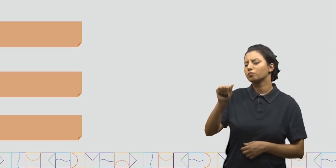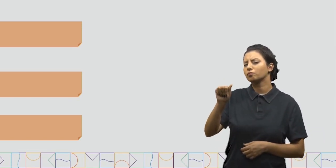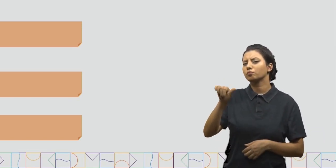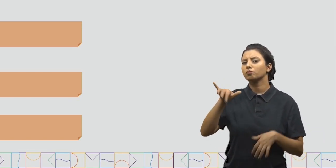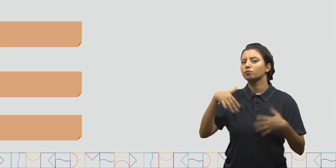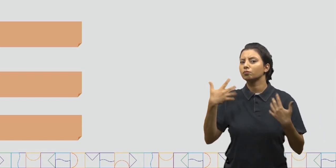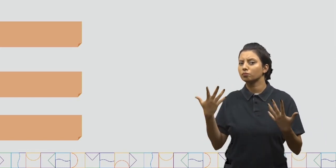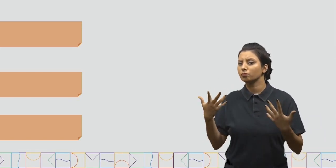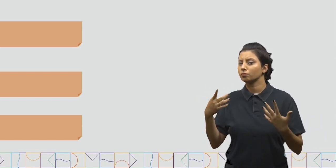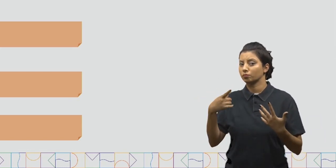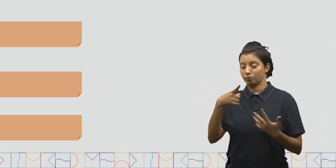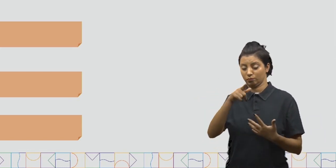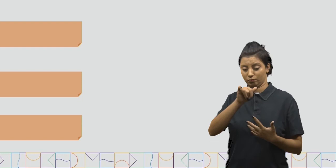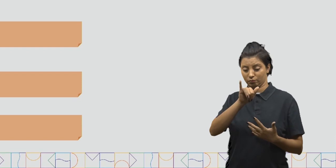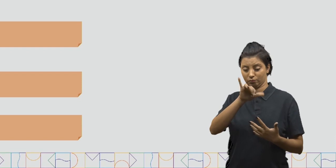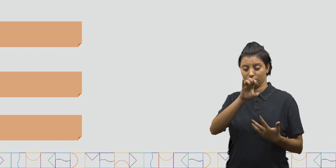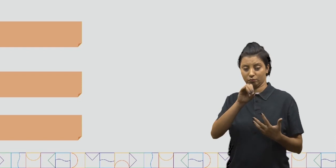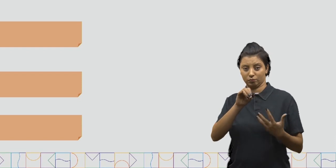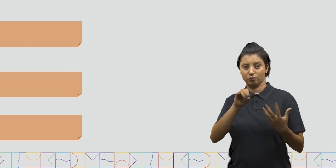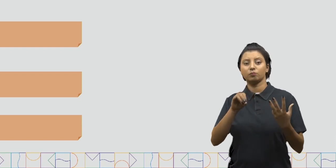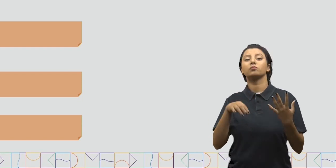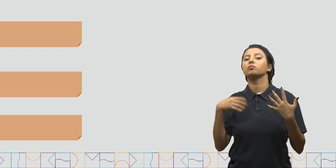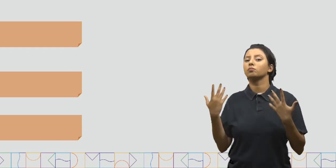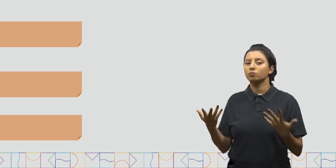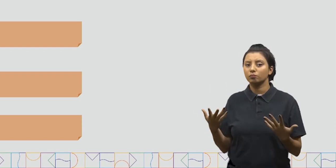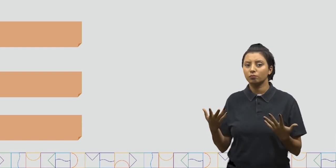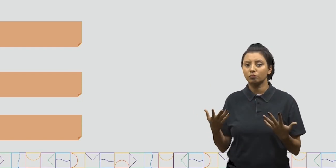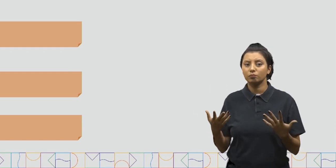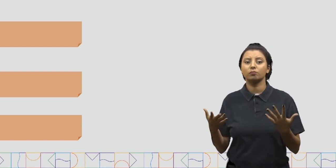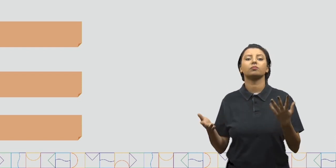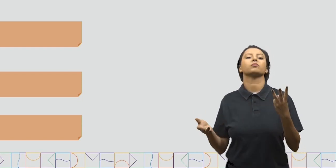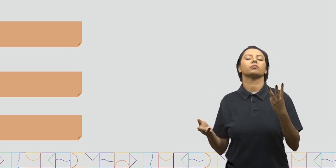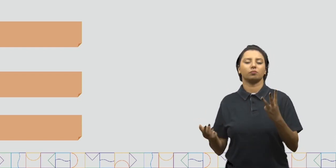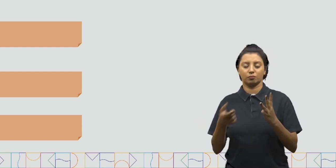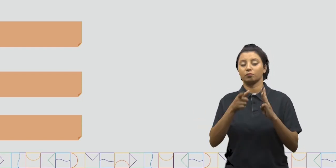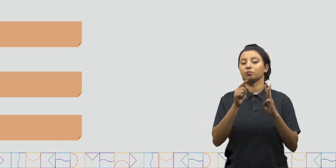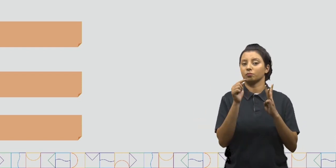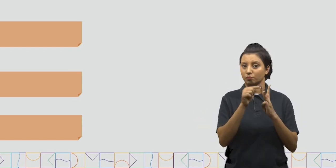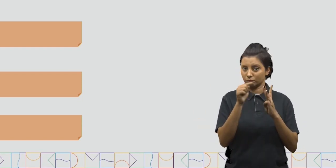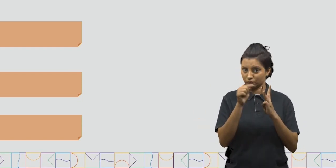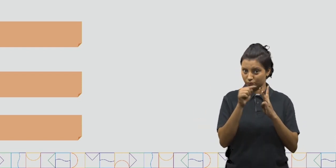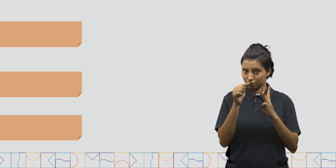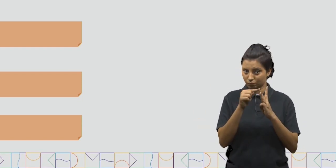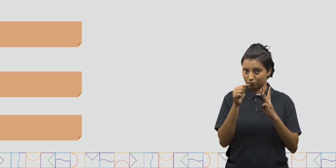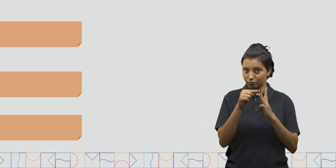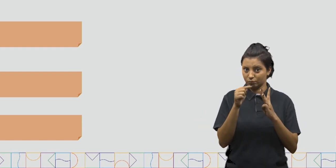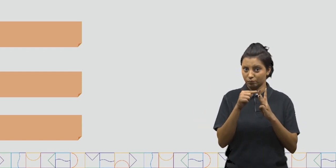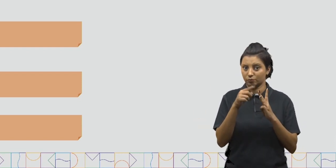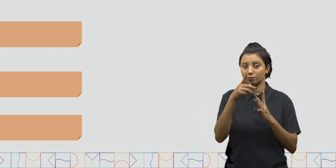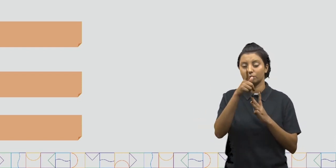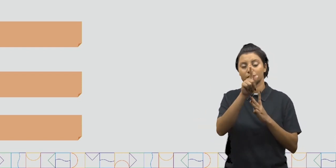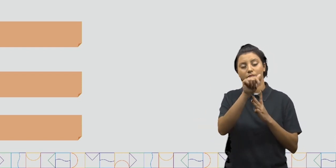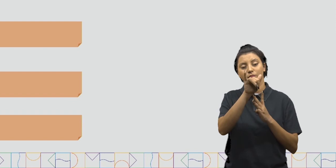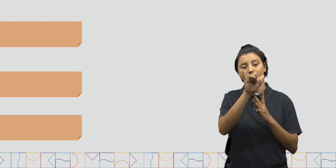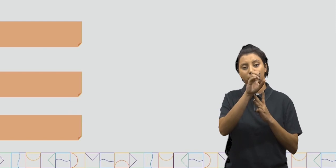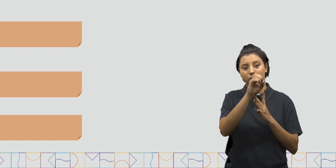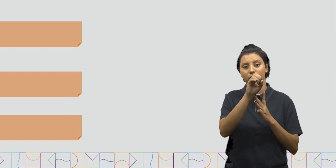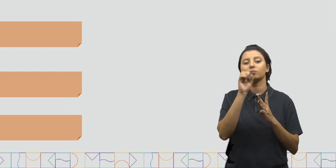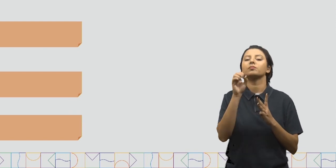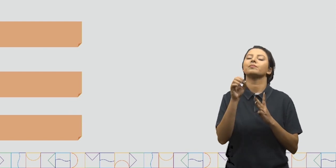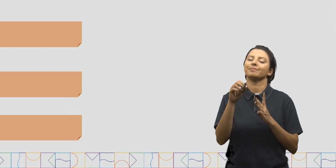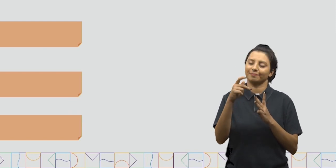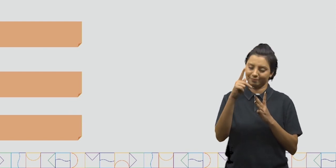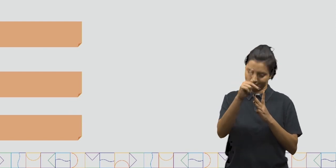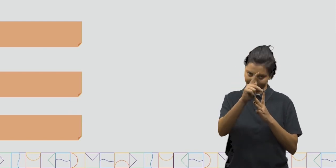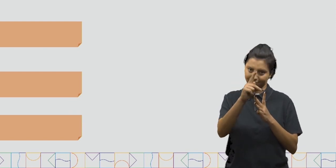a sílaba tônica gai, ela está na posição de penúltima sílaba. Portanto, ela será,